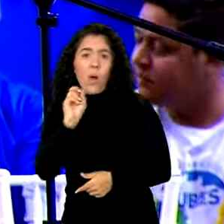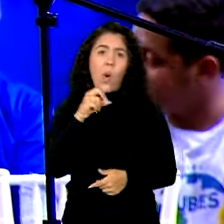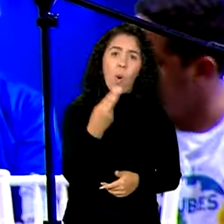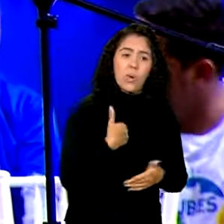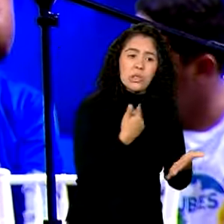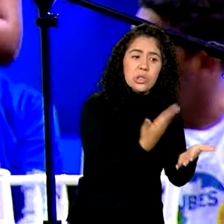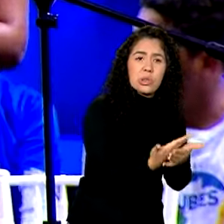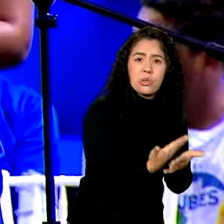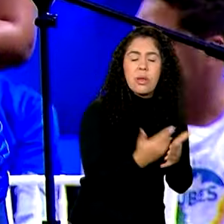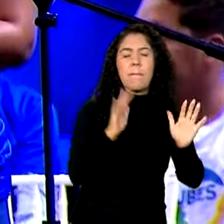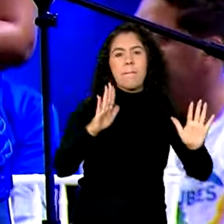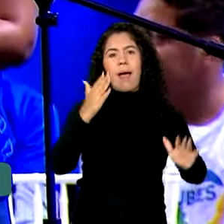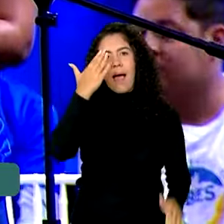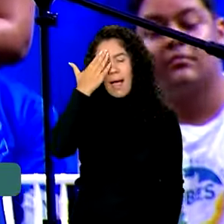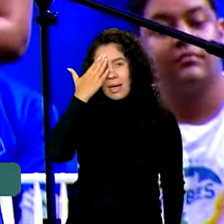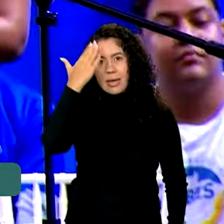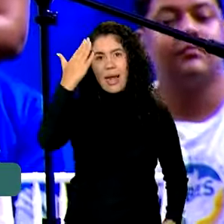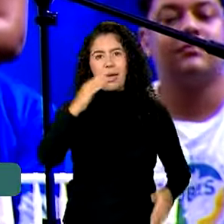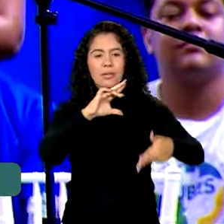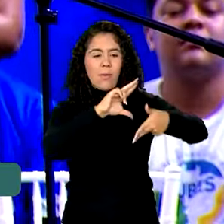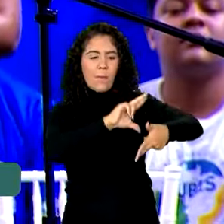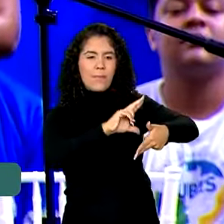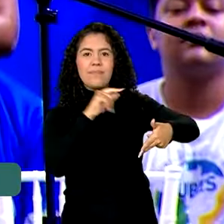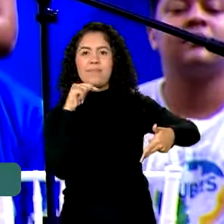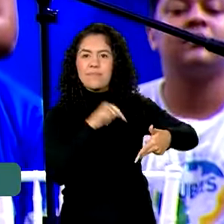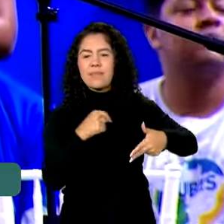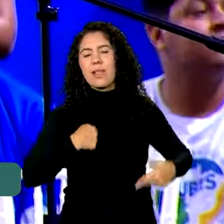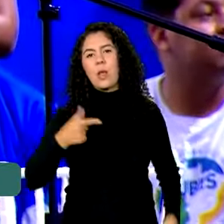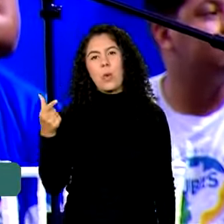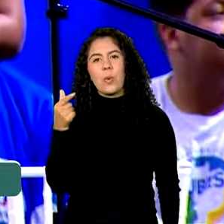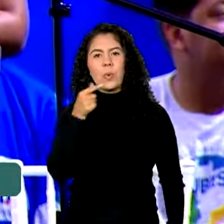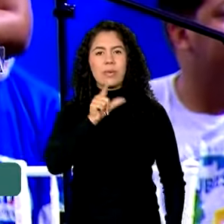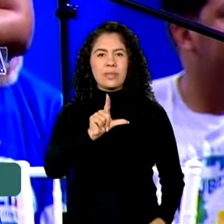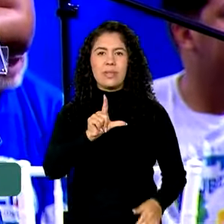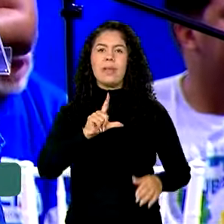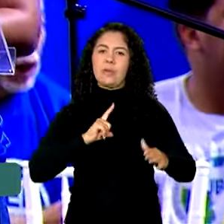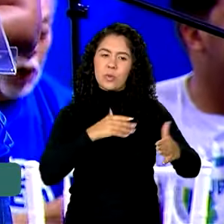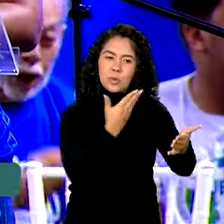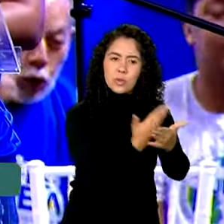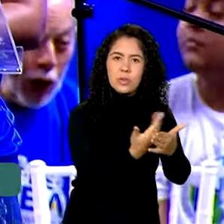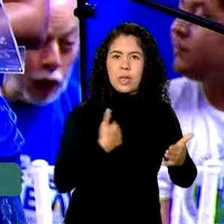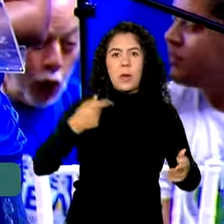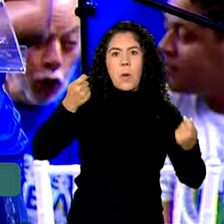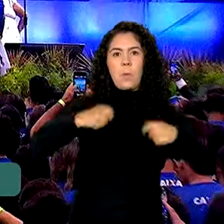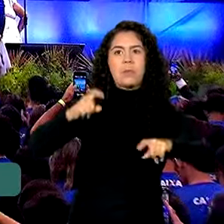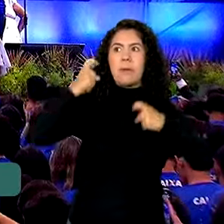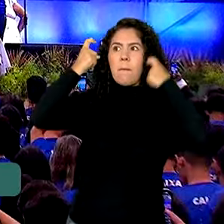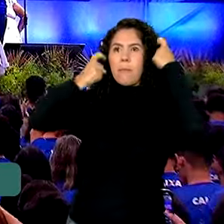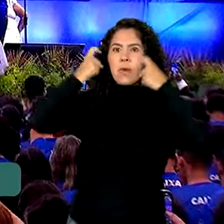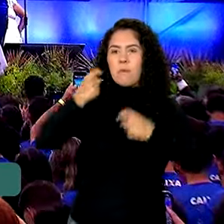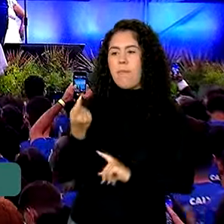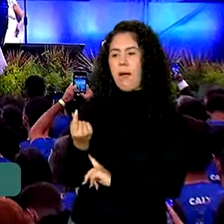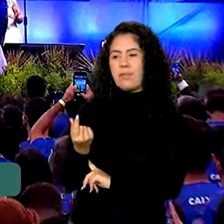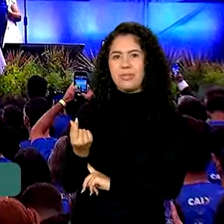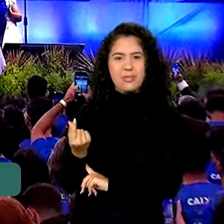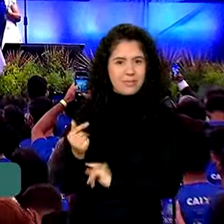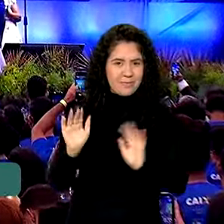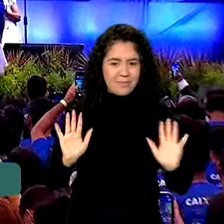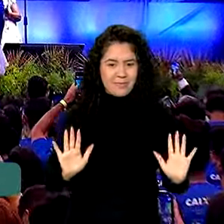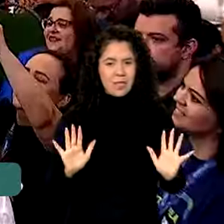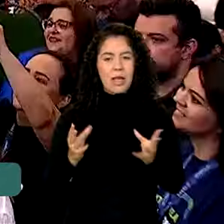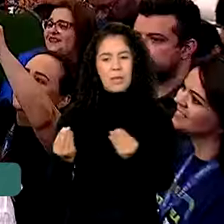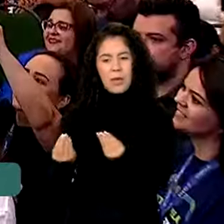estudar. Mas graças ao nosso Pé de Meia, hoje eu consigo estudar e não me preocupar com o financeiro. Ele me